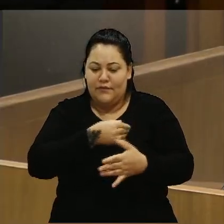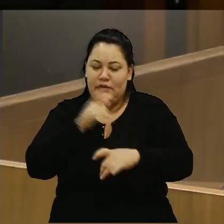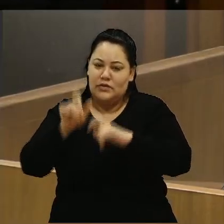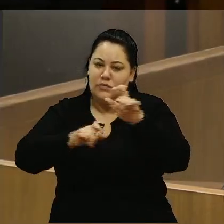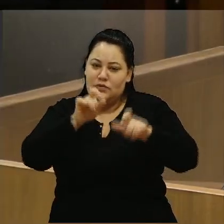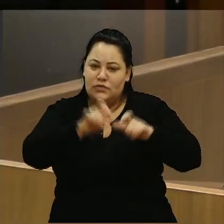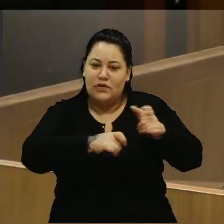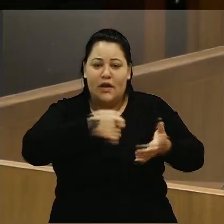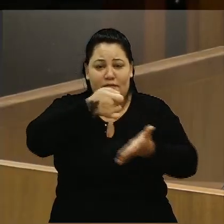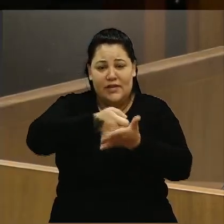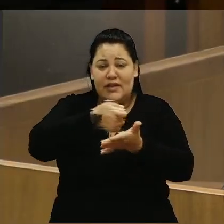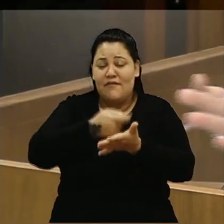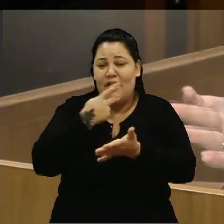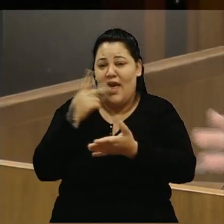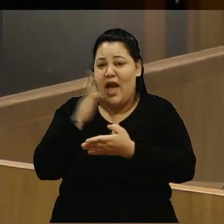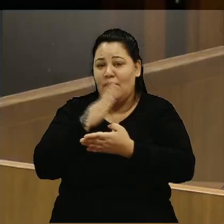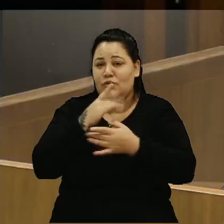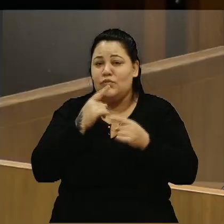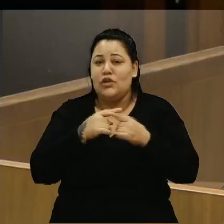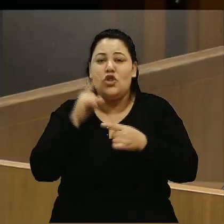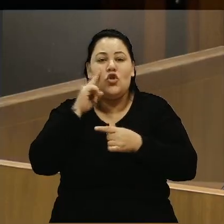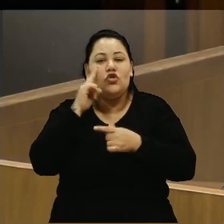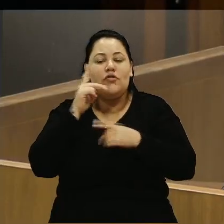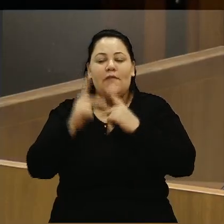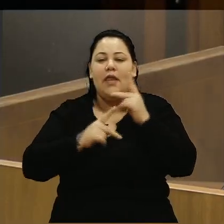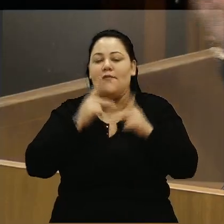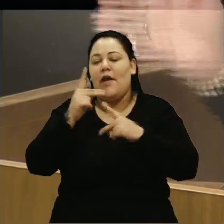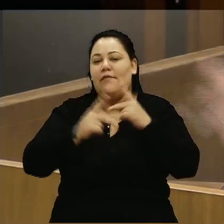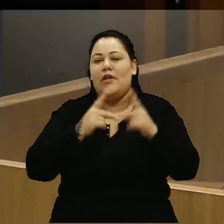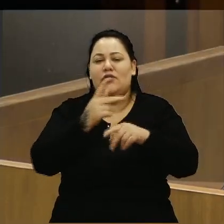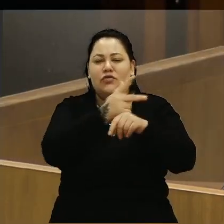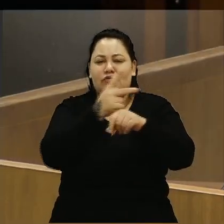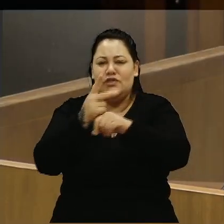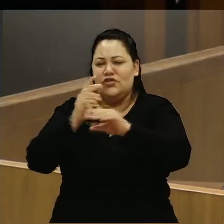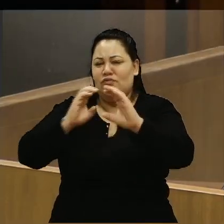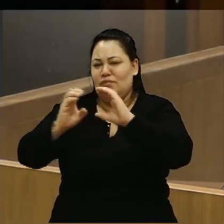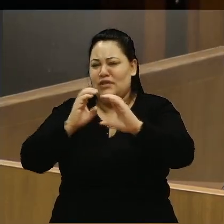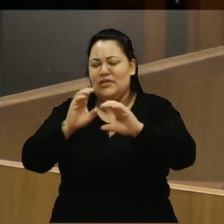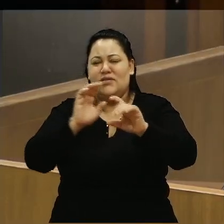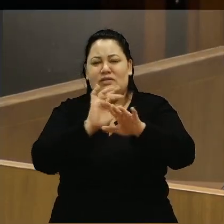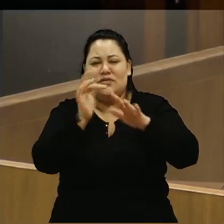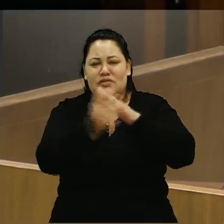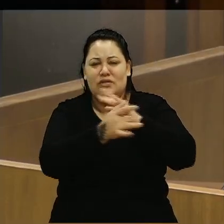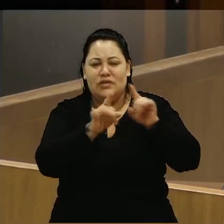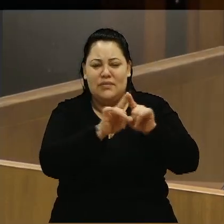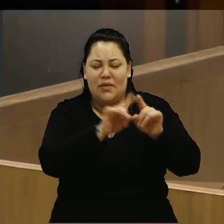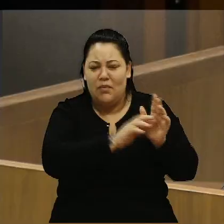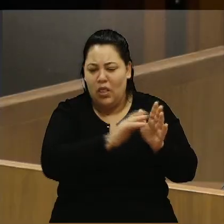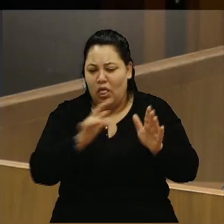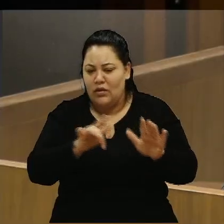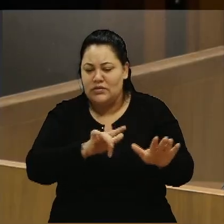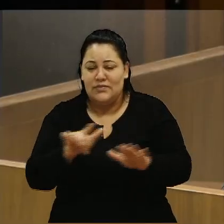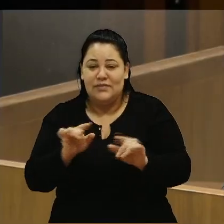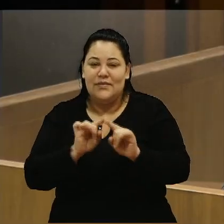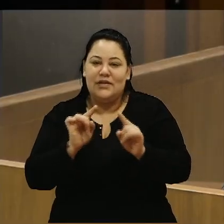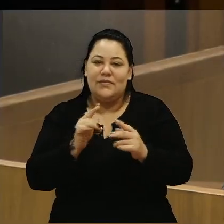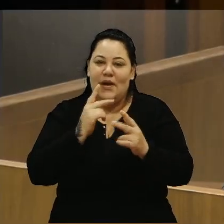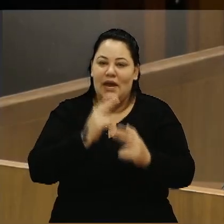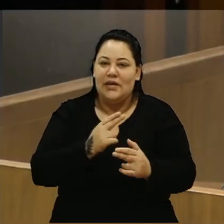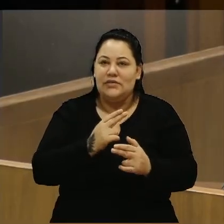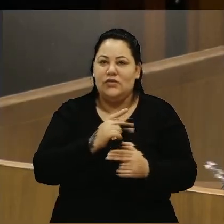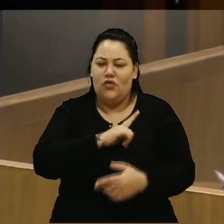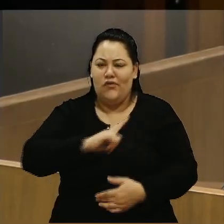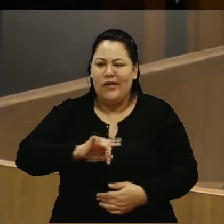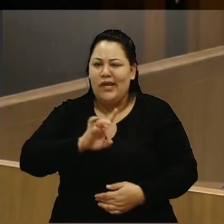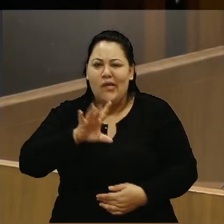ser bem breve, porque a gente fala diariamente sobre isso, fala nos vídeos, fala na rede social, fala aqui durante a semana, mas parece que o governo não nos